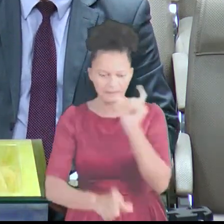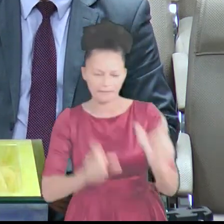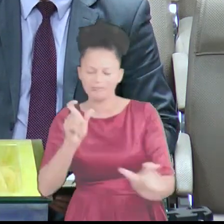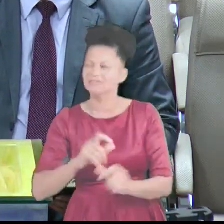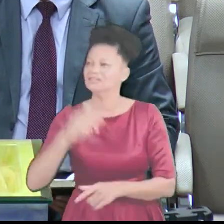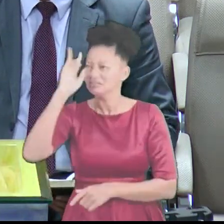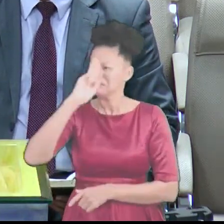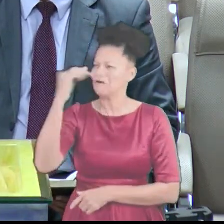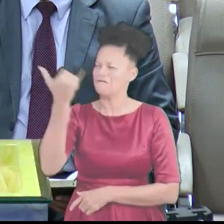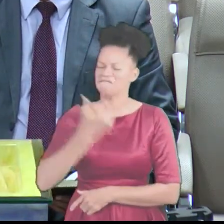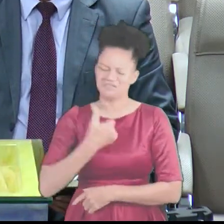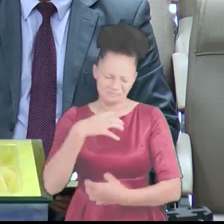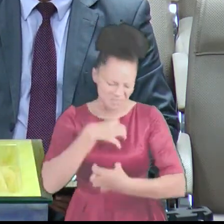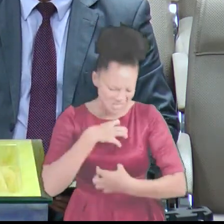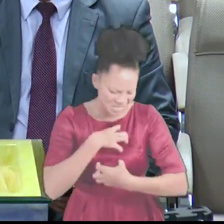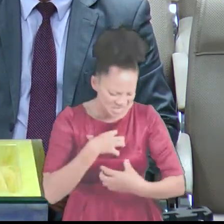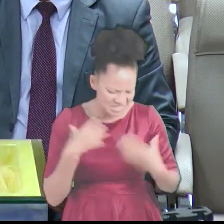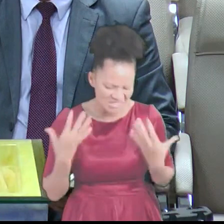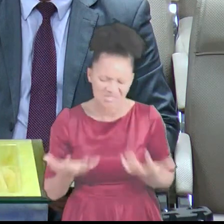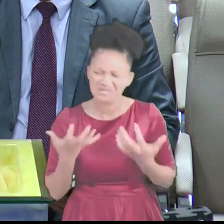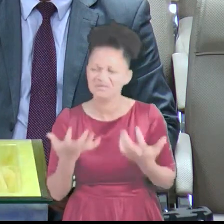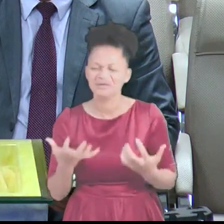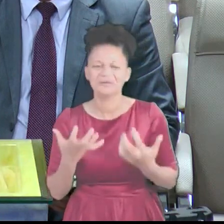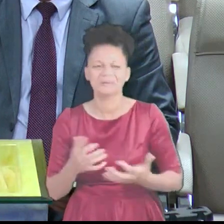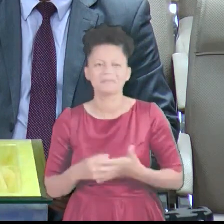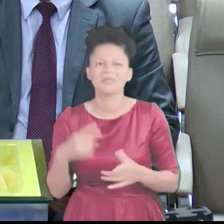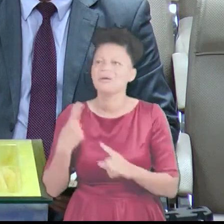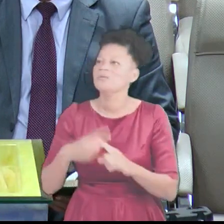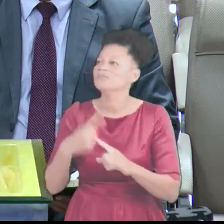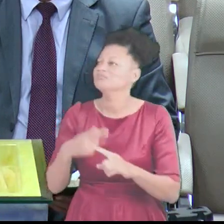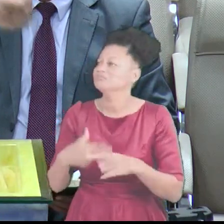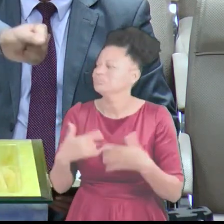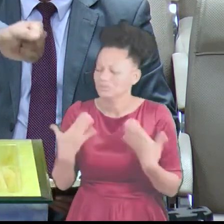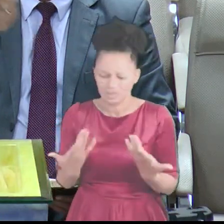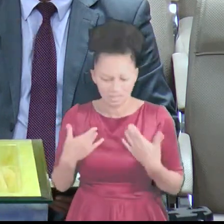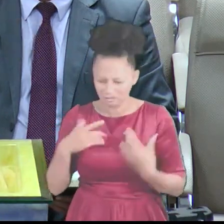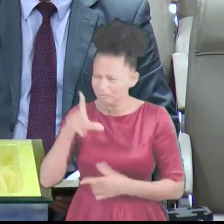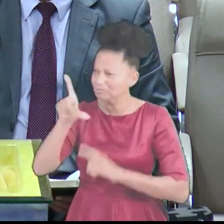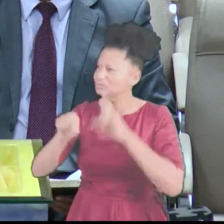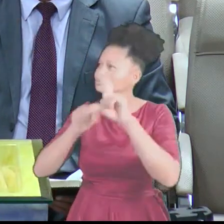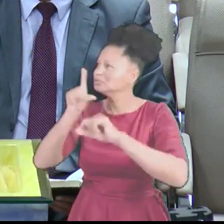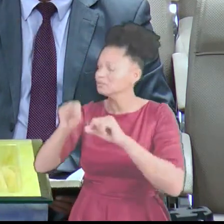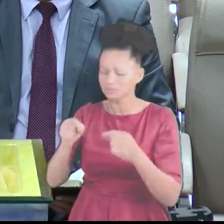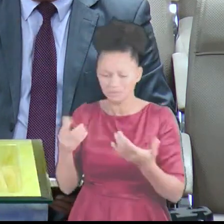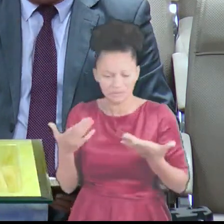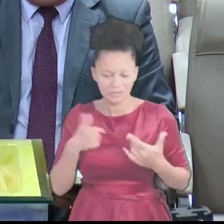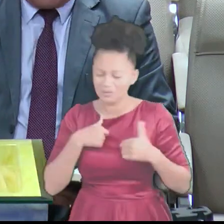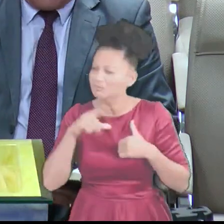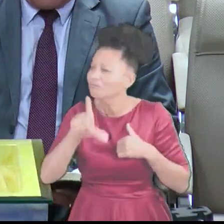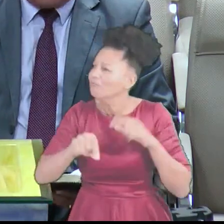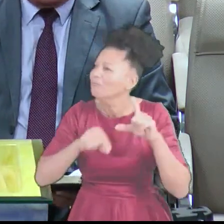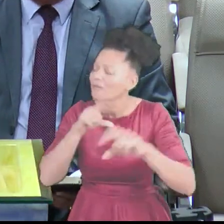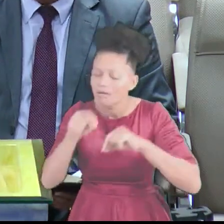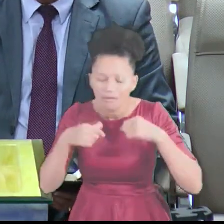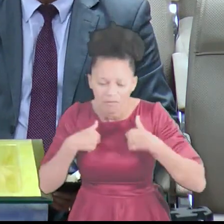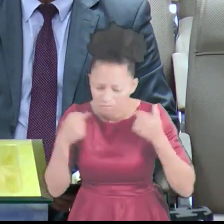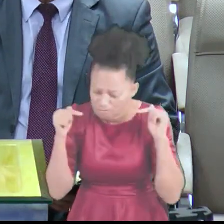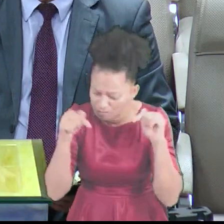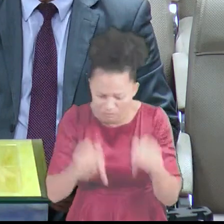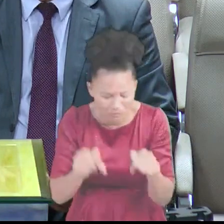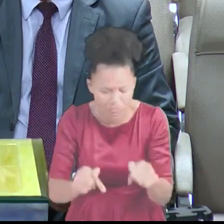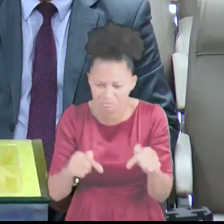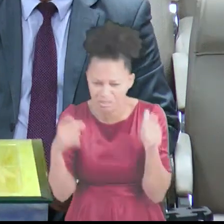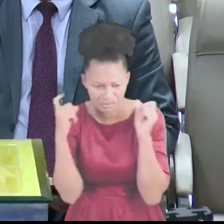fale comigo, Senhor, porque eu não escolhi este vale. Eu não escolhi estar no